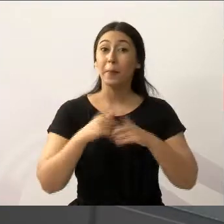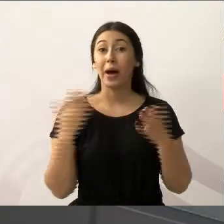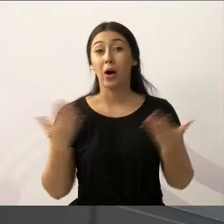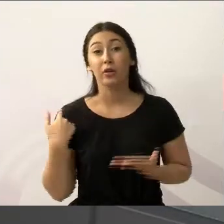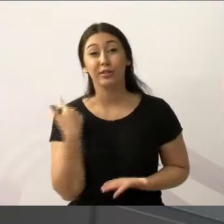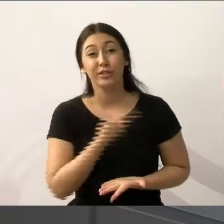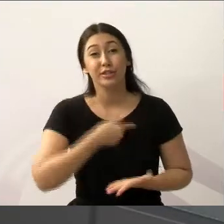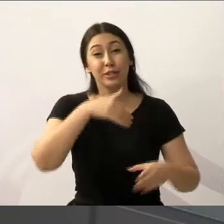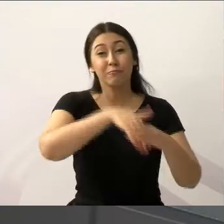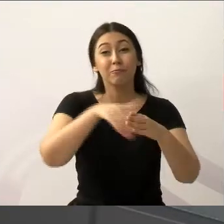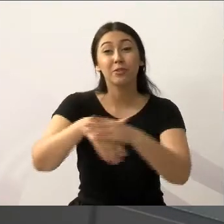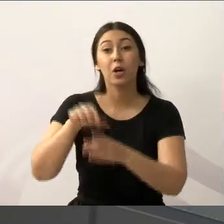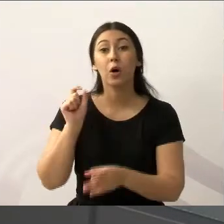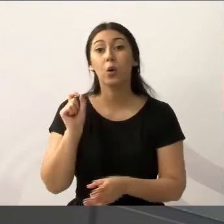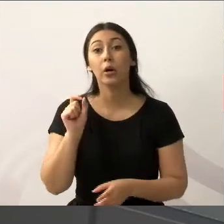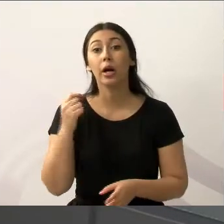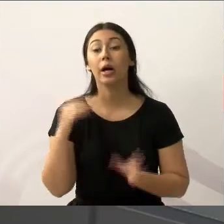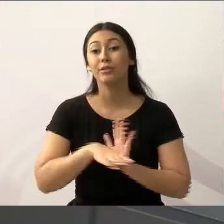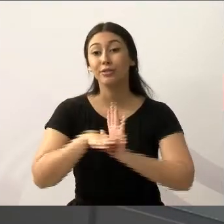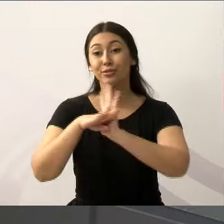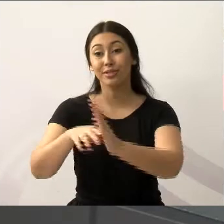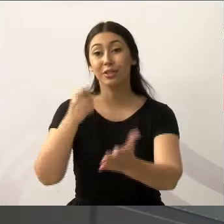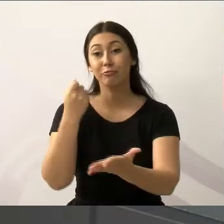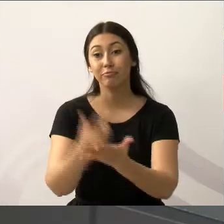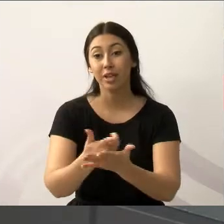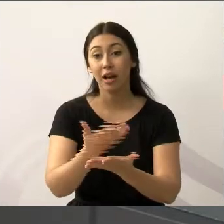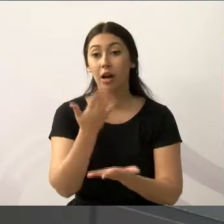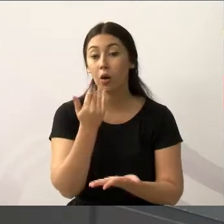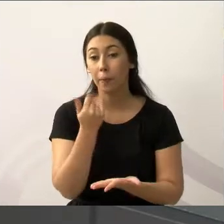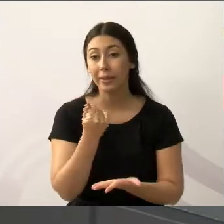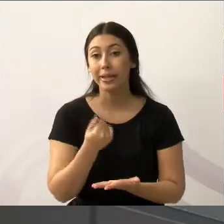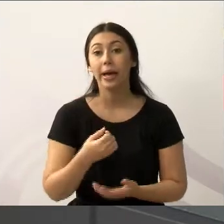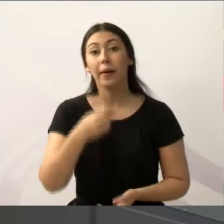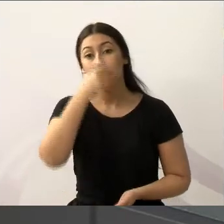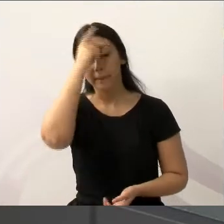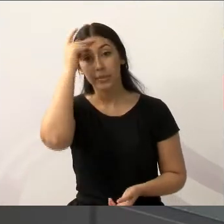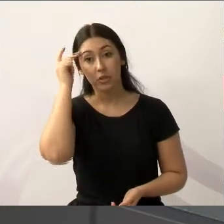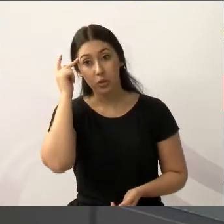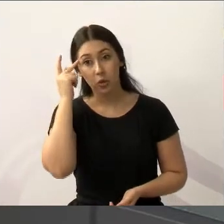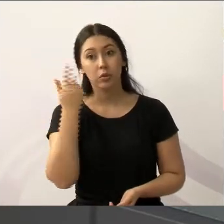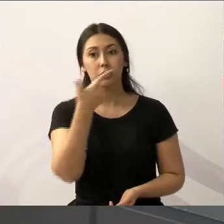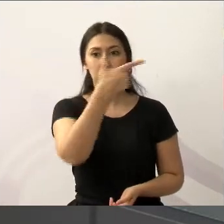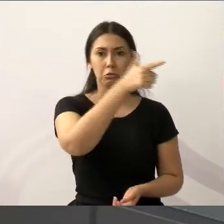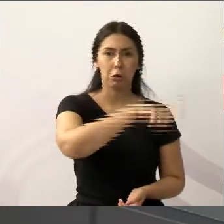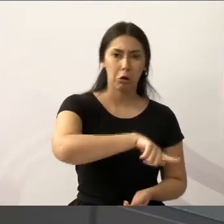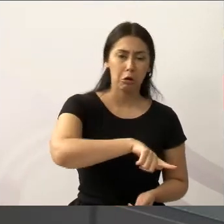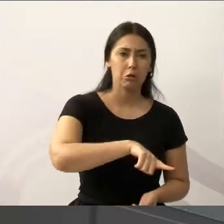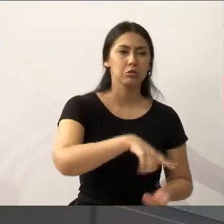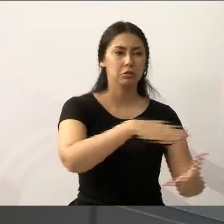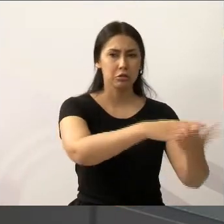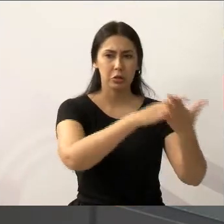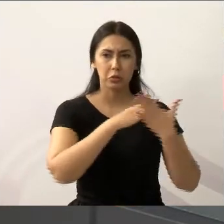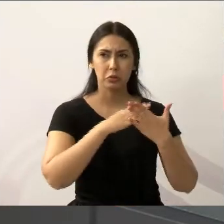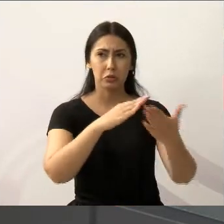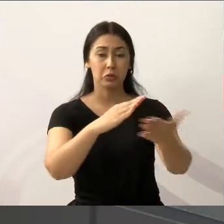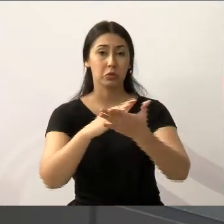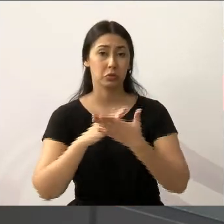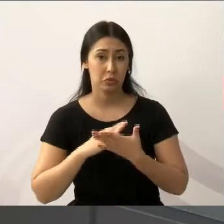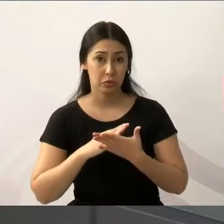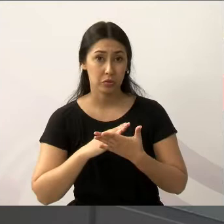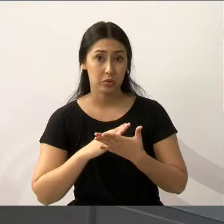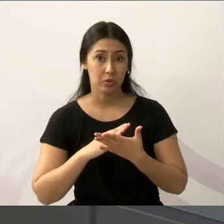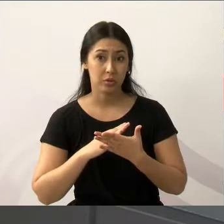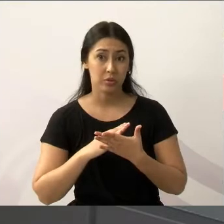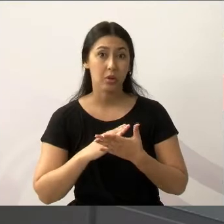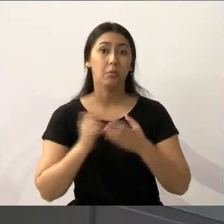essa condição de alimentação. Então, as pessoas que são contempladas, as pessoas que estão em outros programas, que vão ter outros benefícios, eles vão ter como